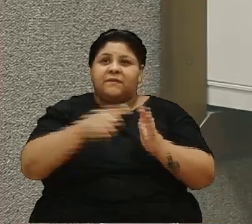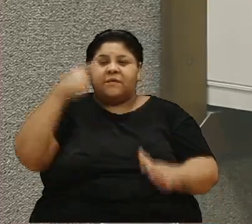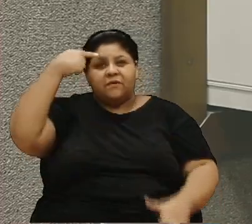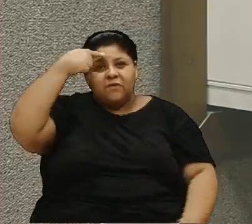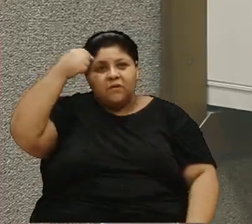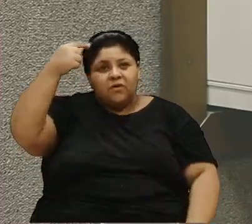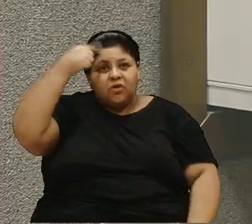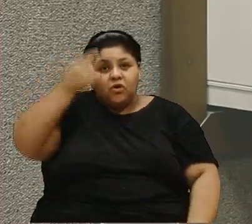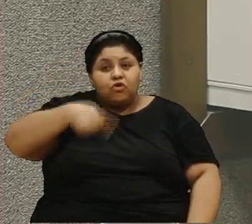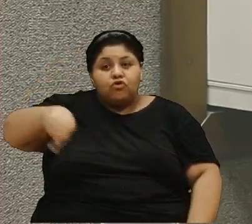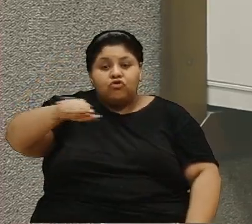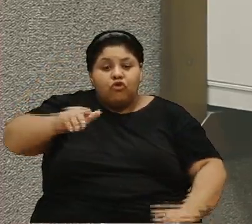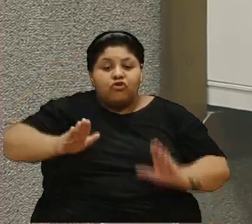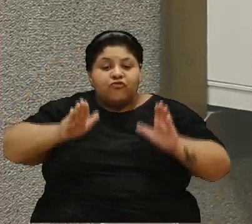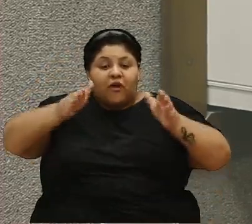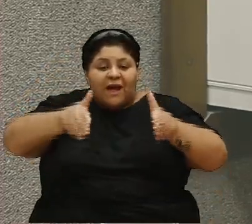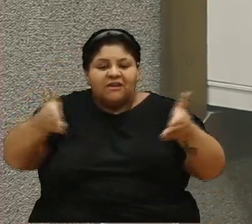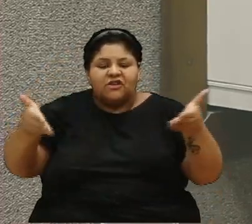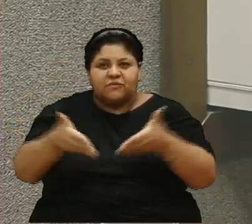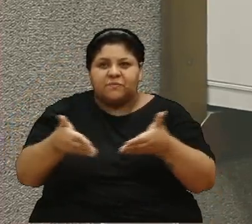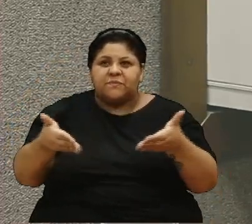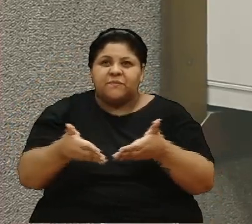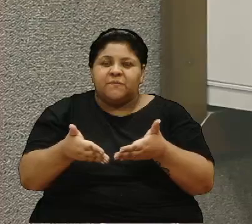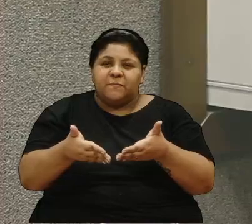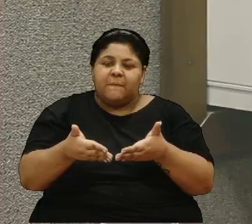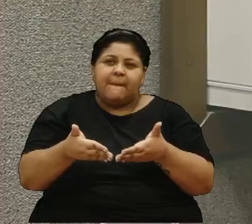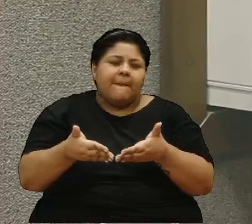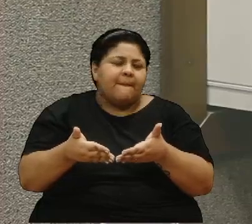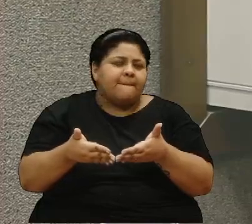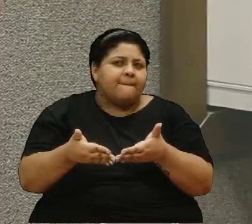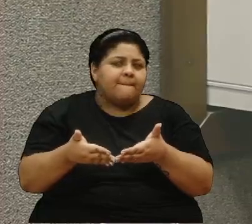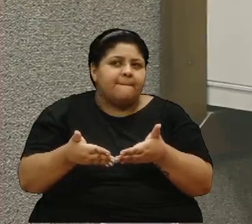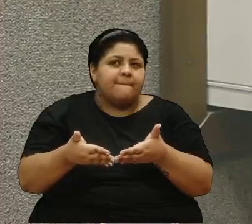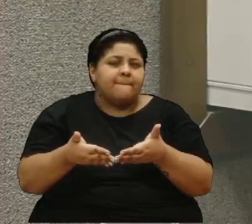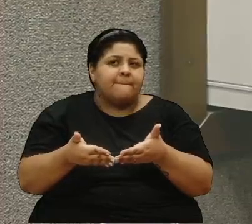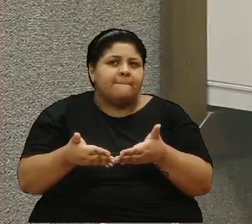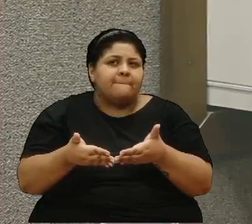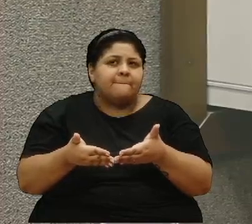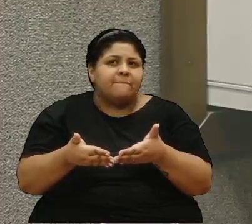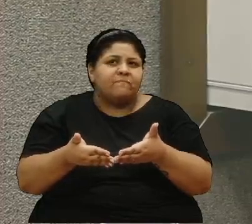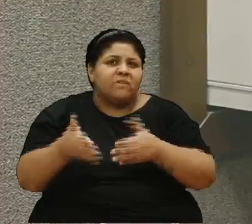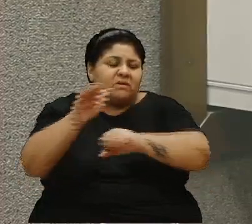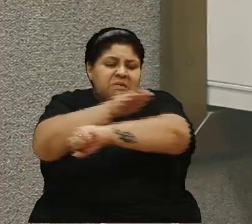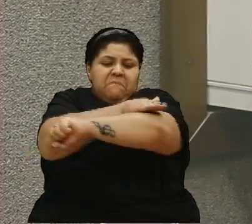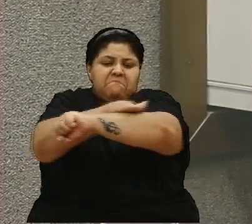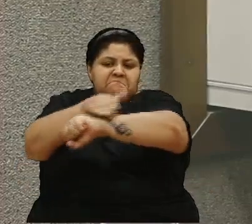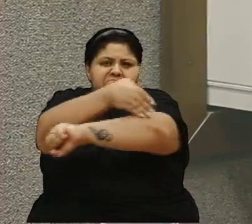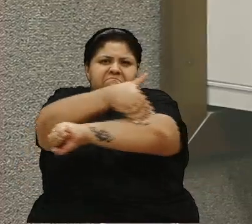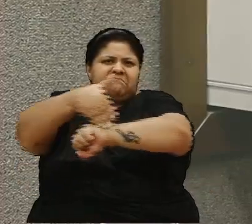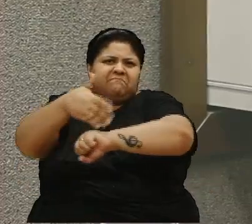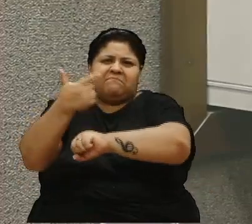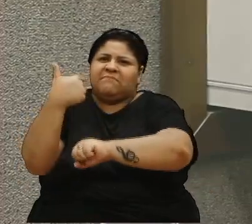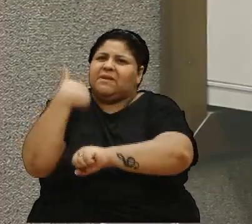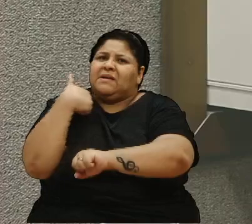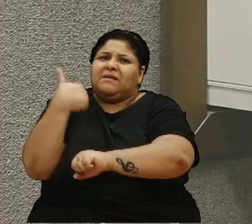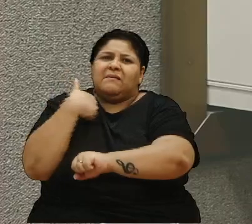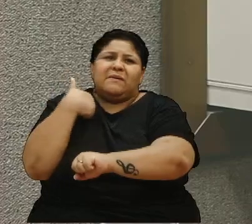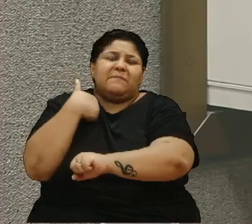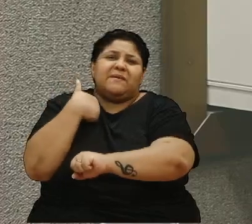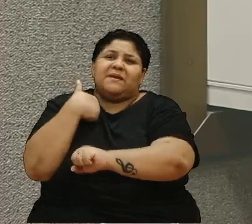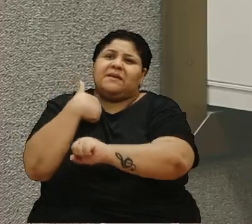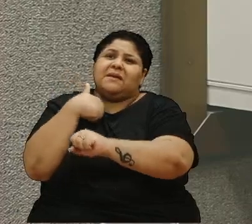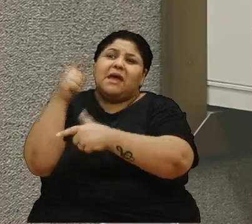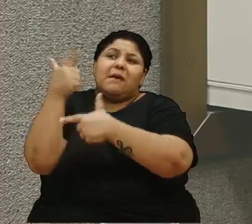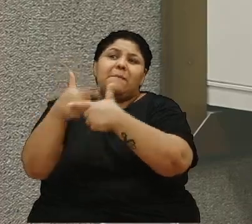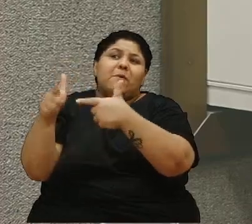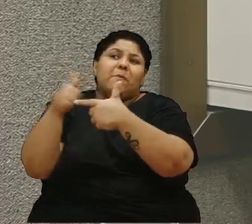empenhados do ponto de vista de, nesse momento, essa questão da pista, não sei do que, tudo, para mim, é tudo secundário.